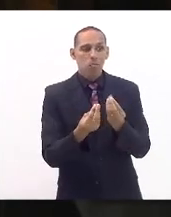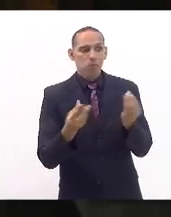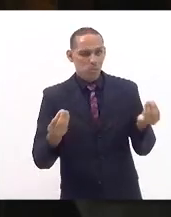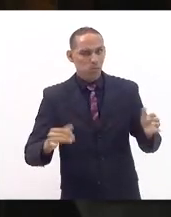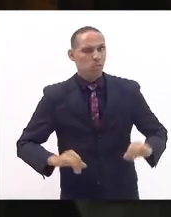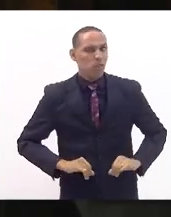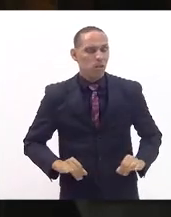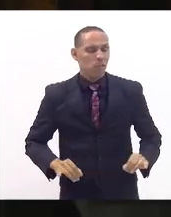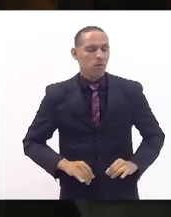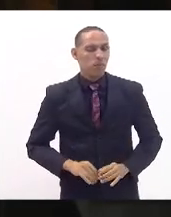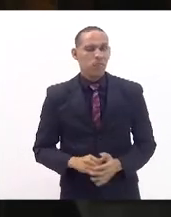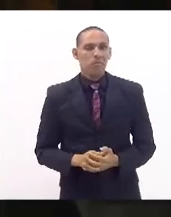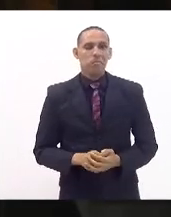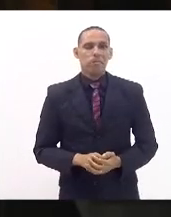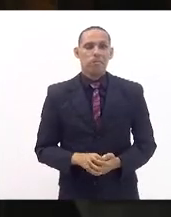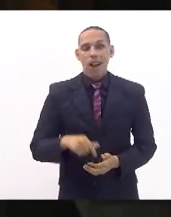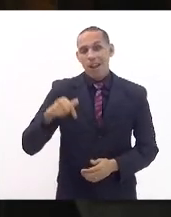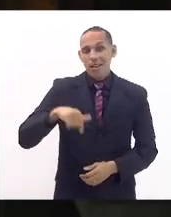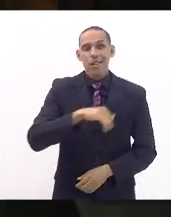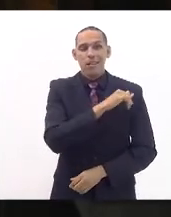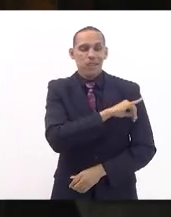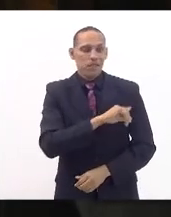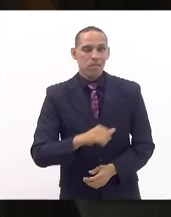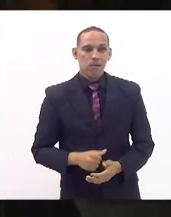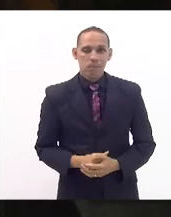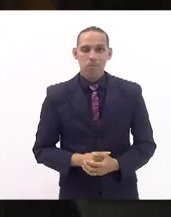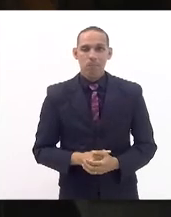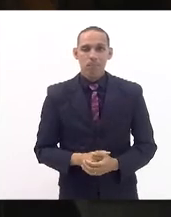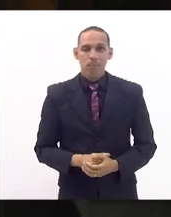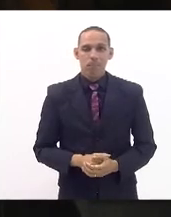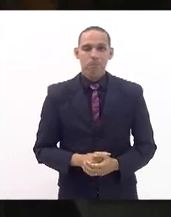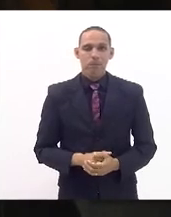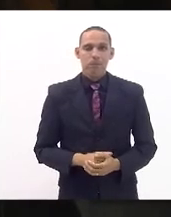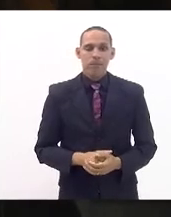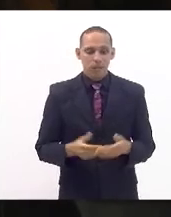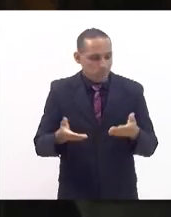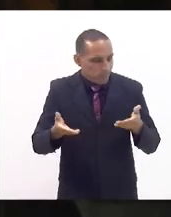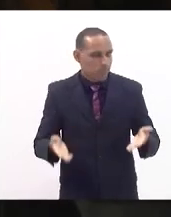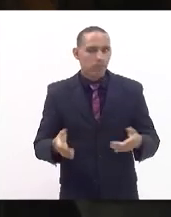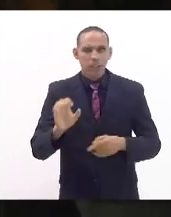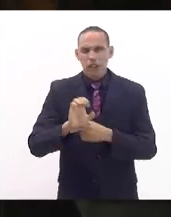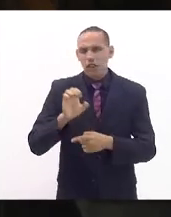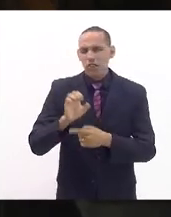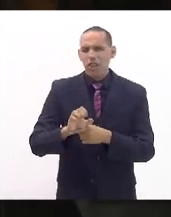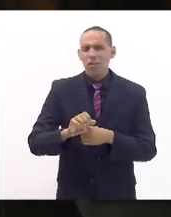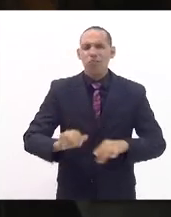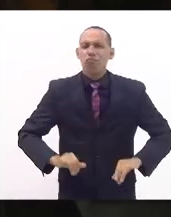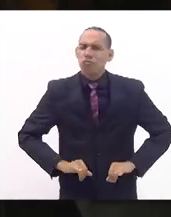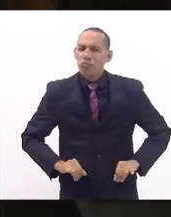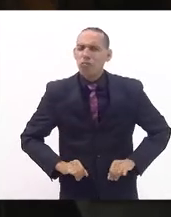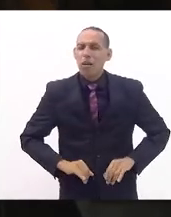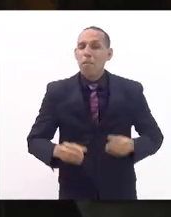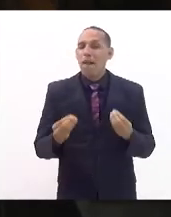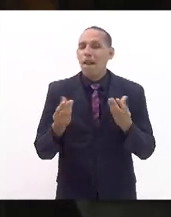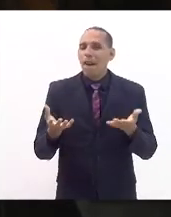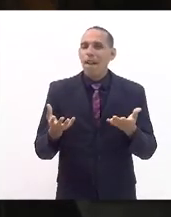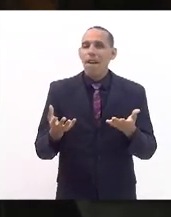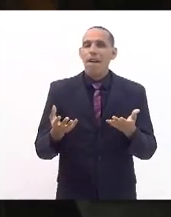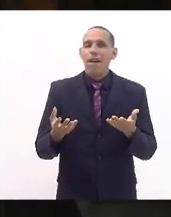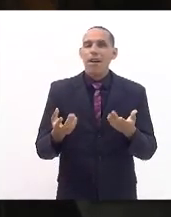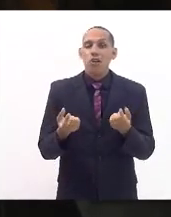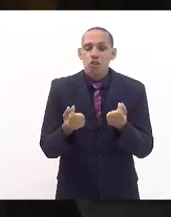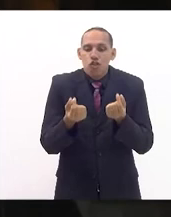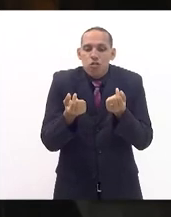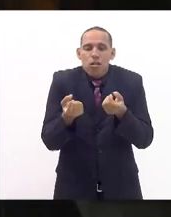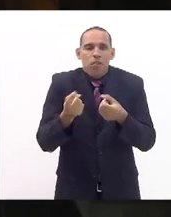população. E aqui no estado do Rio de Janeiro, estado que tem tido mais dificuldades para se recuperar economicamente no nosso